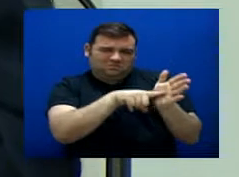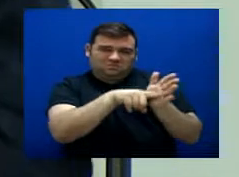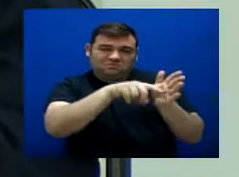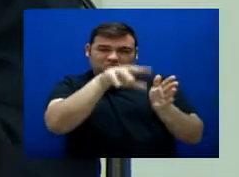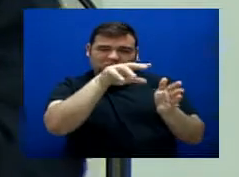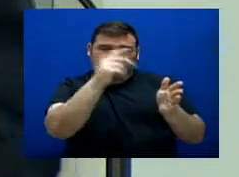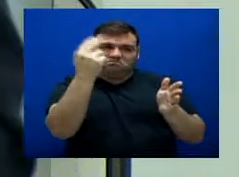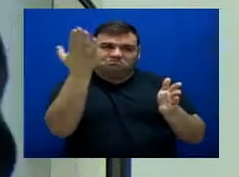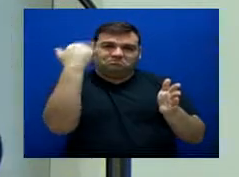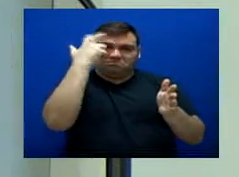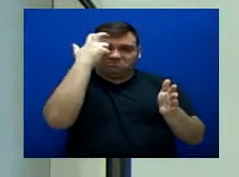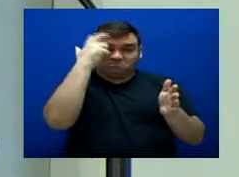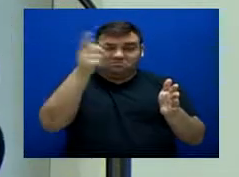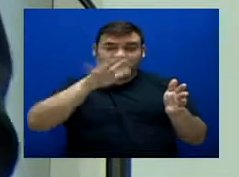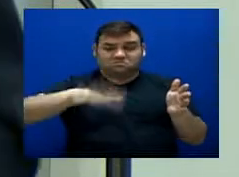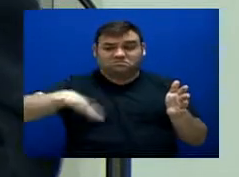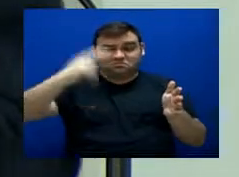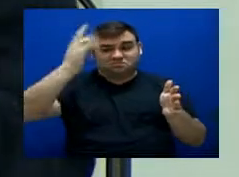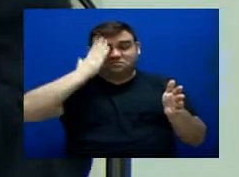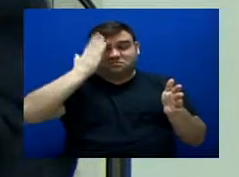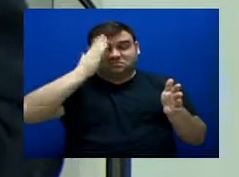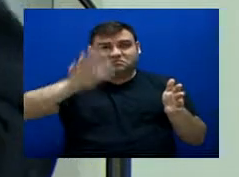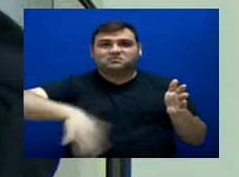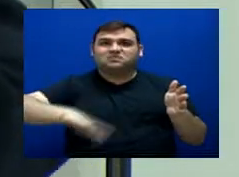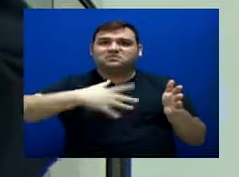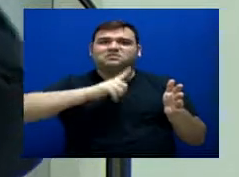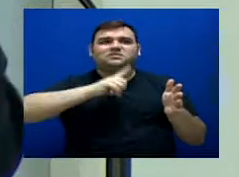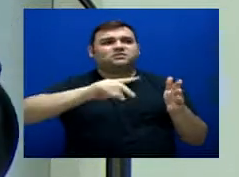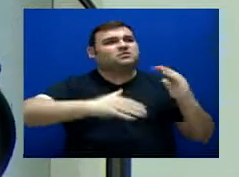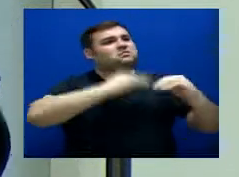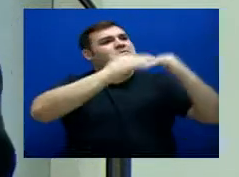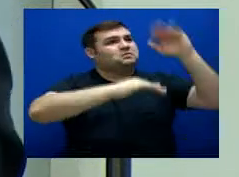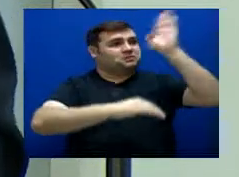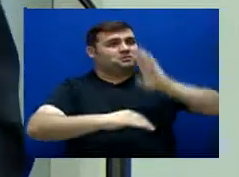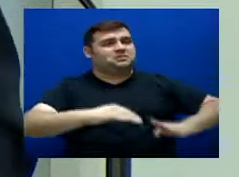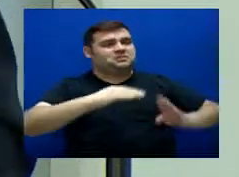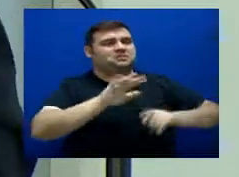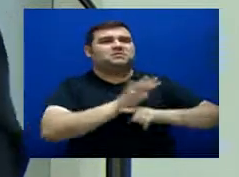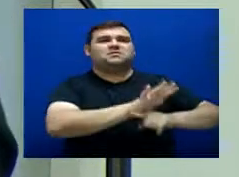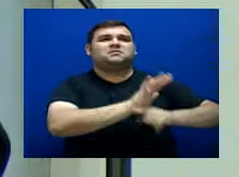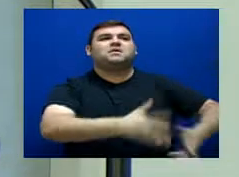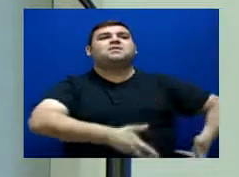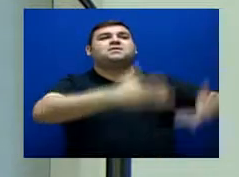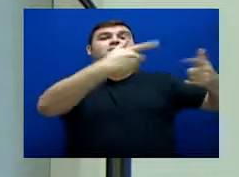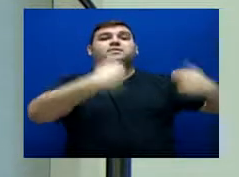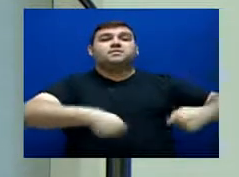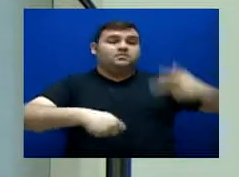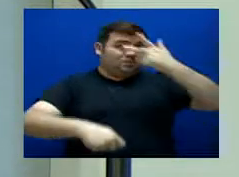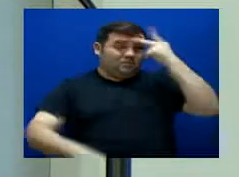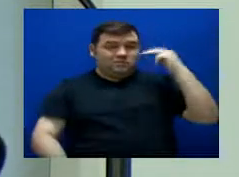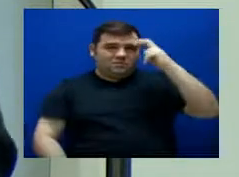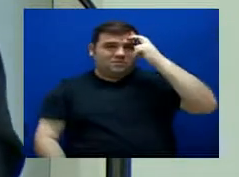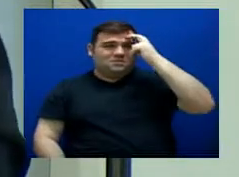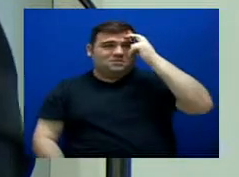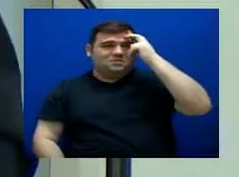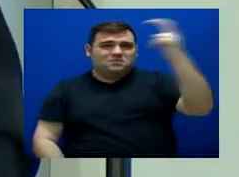eles sabem que para a construção de um Brasil melhor é preciso de pessoa